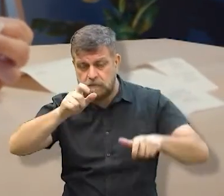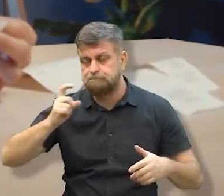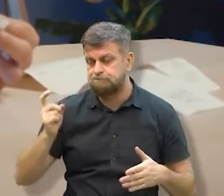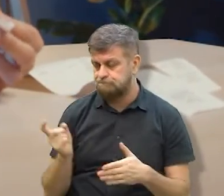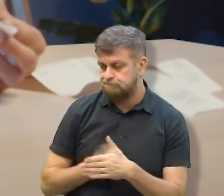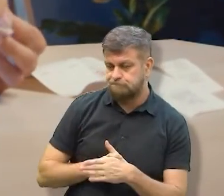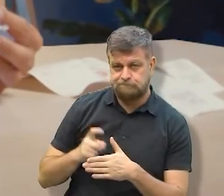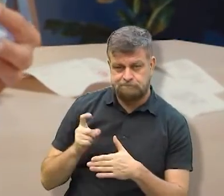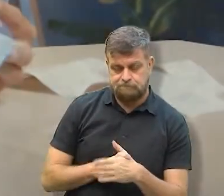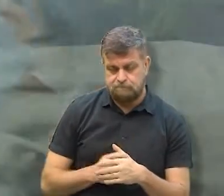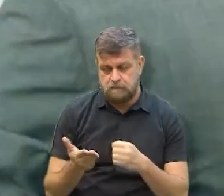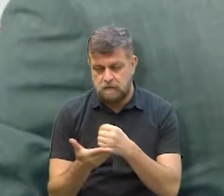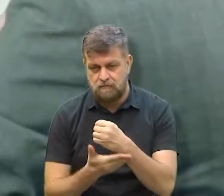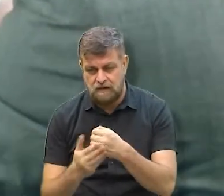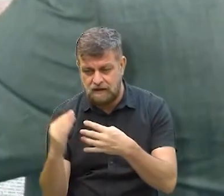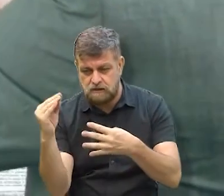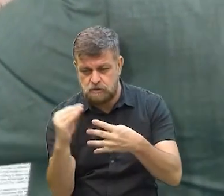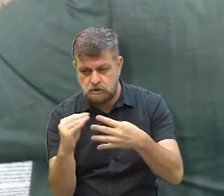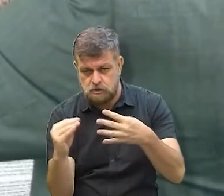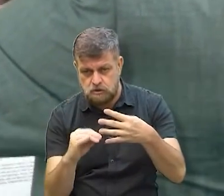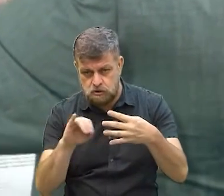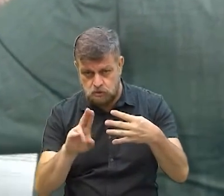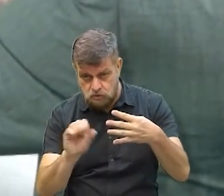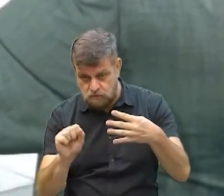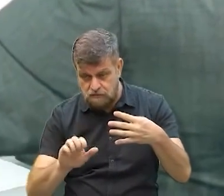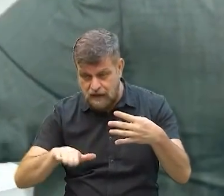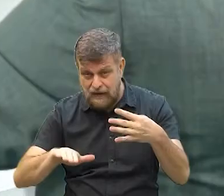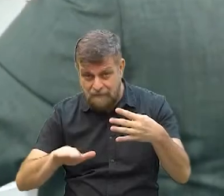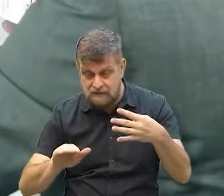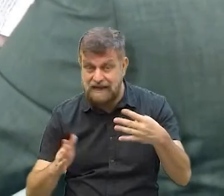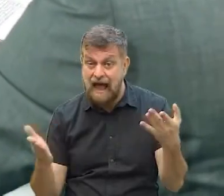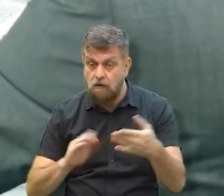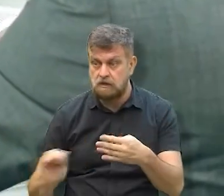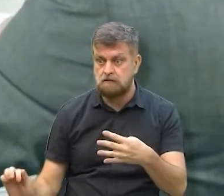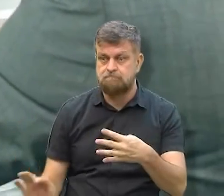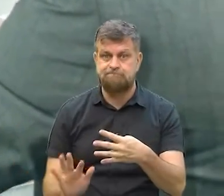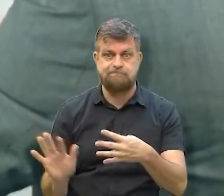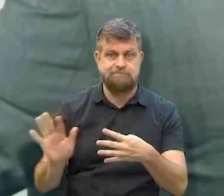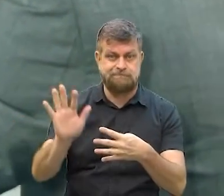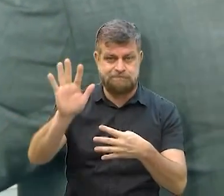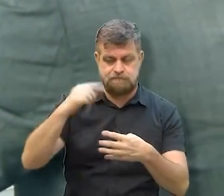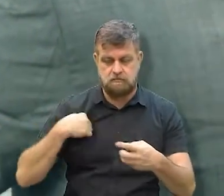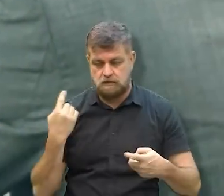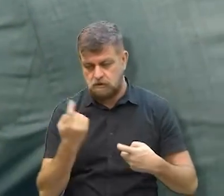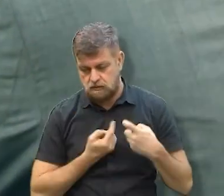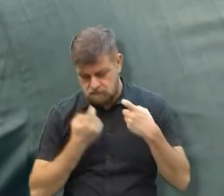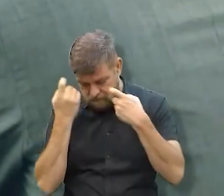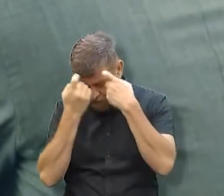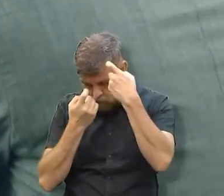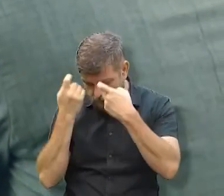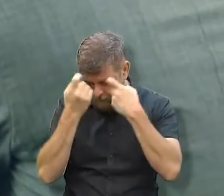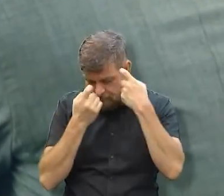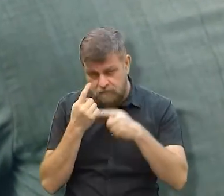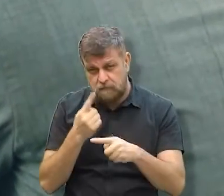estão se endividando, a taxa básica de juros até então estava baixa, agora começou a subir, né? Mas a gente tem que se